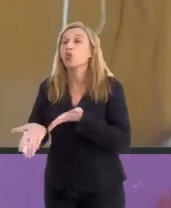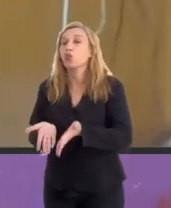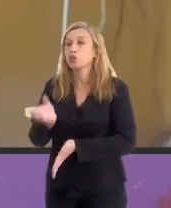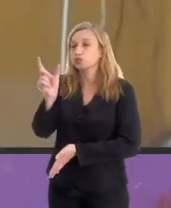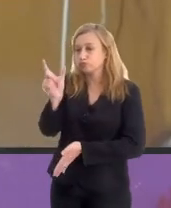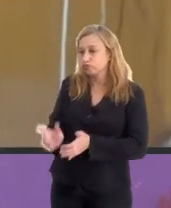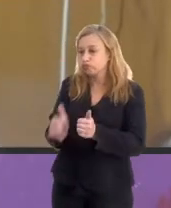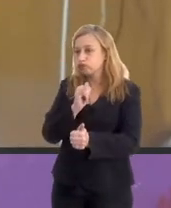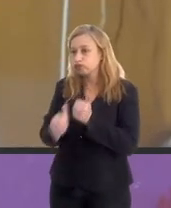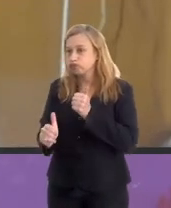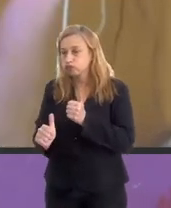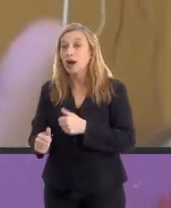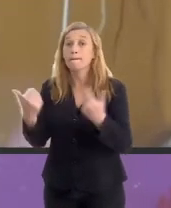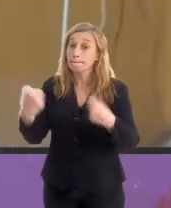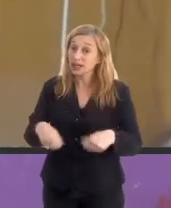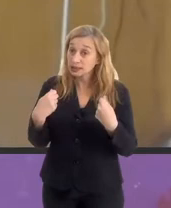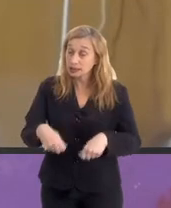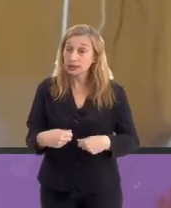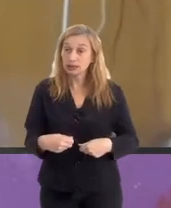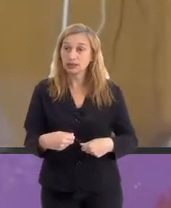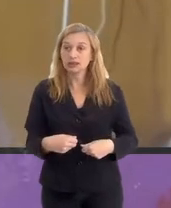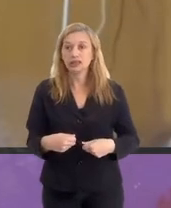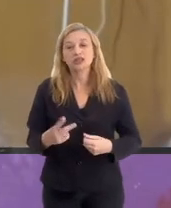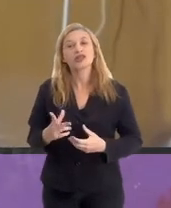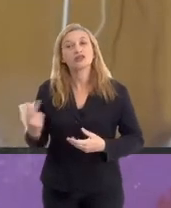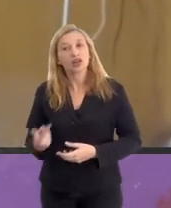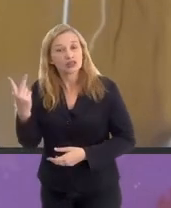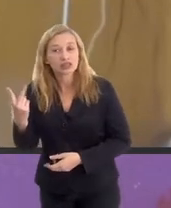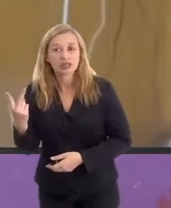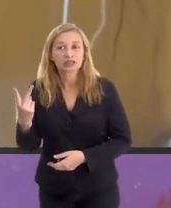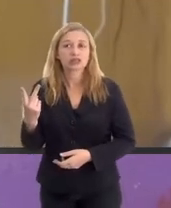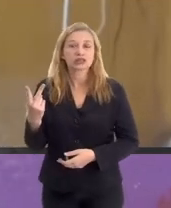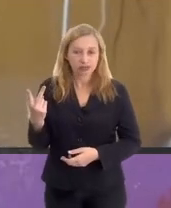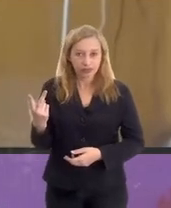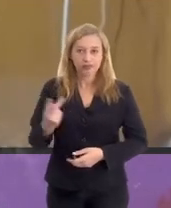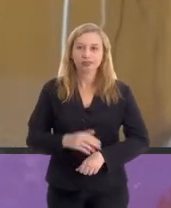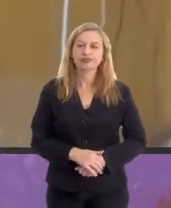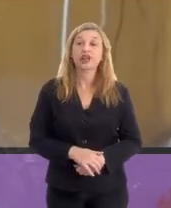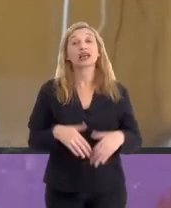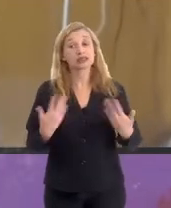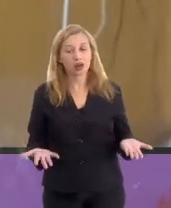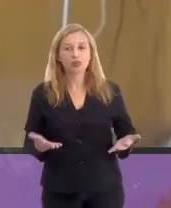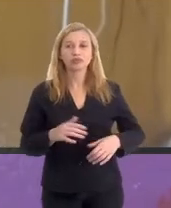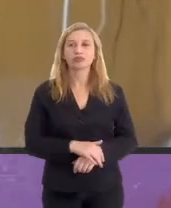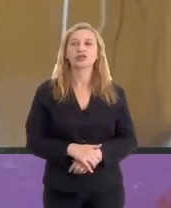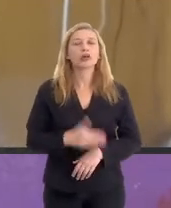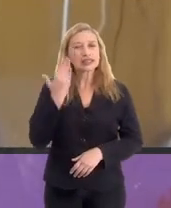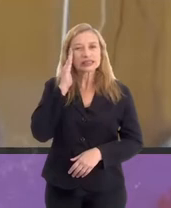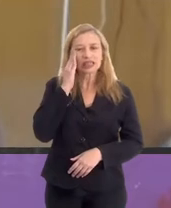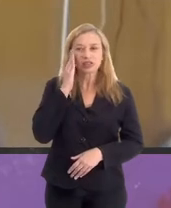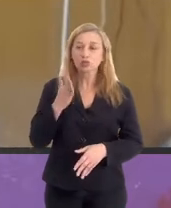cuida do Atleta quem tem a gestão da carreira precisa ser beneficiado precisa ser considerado